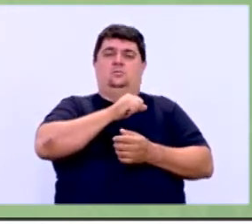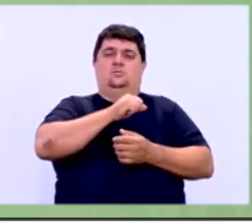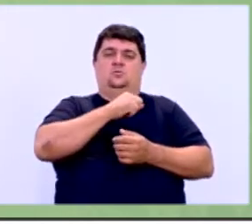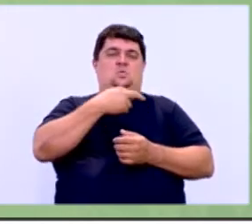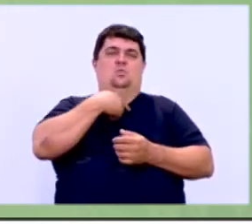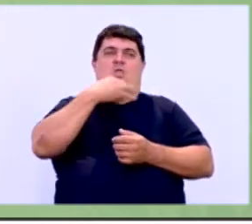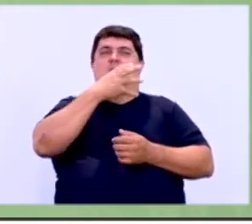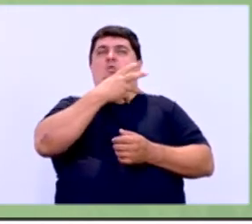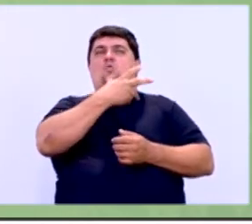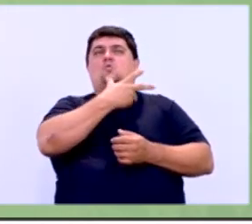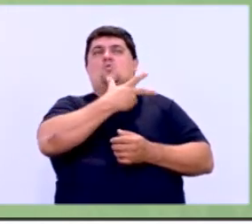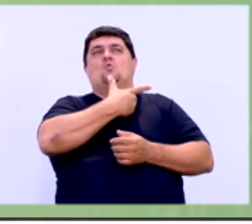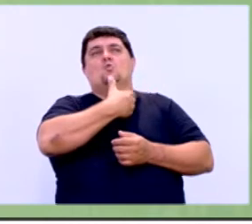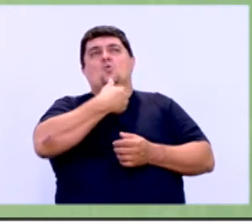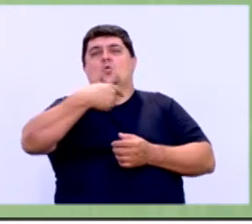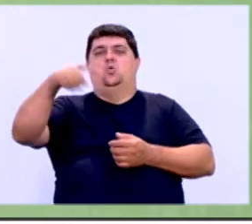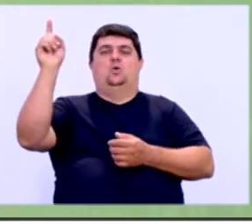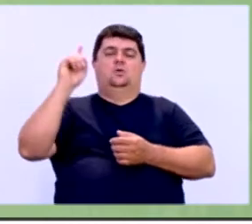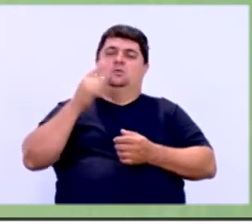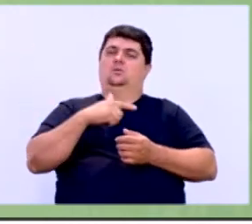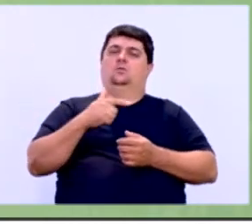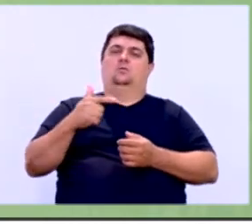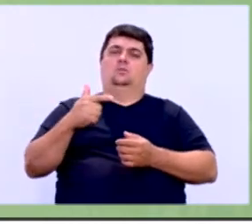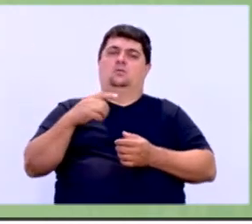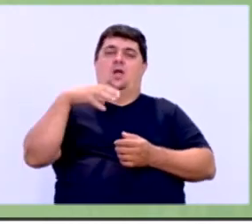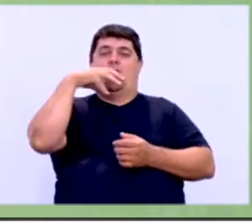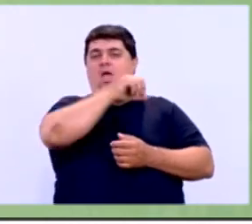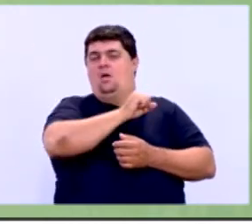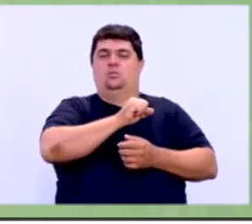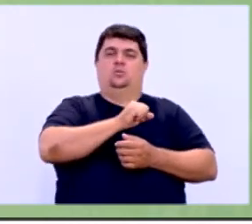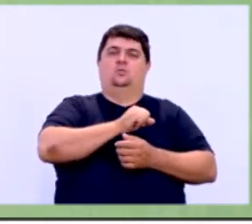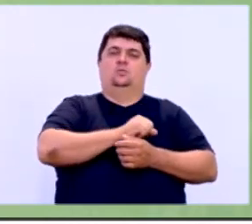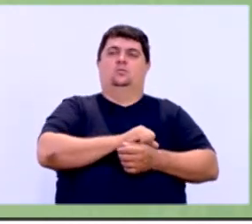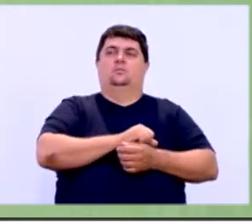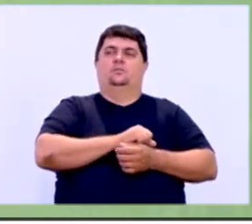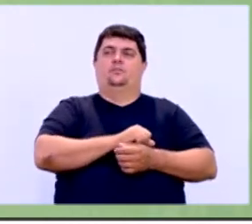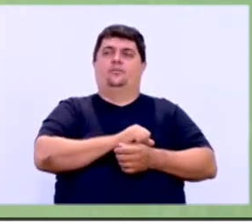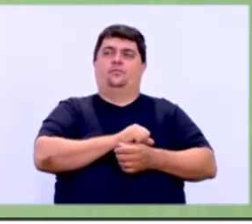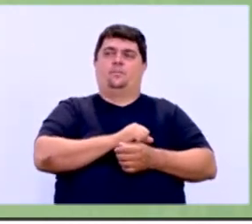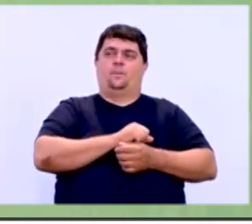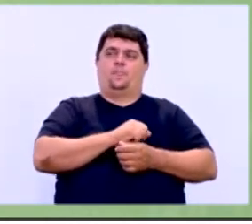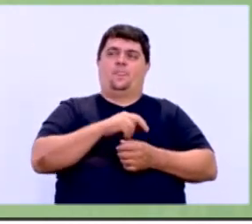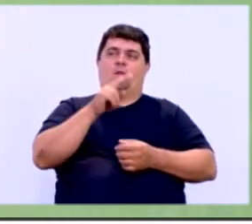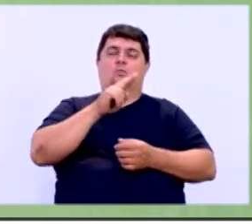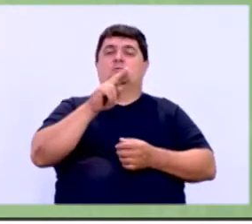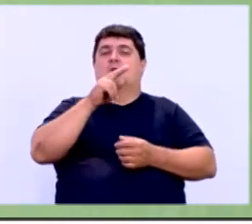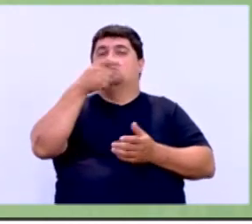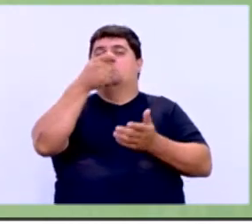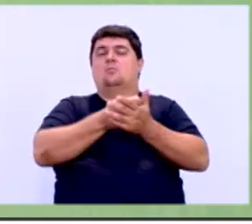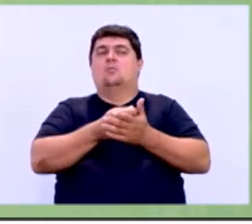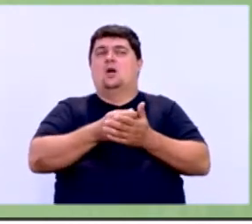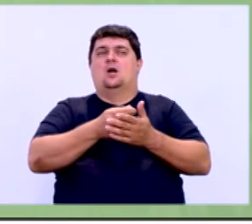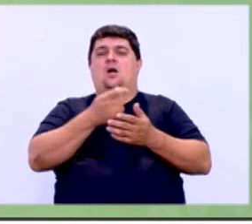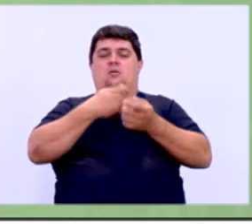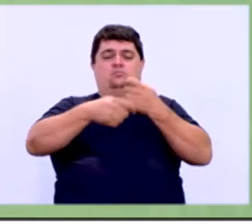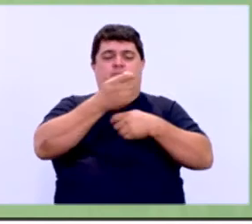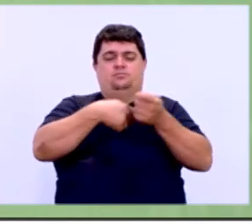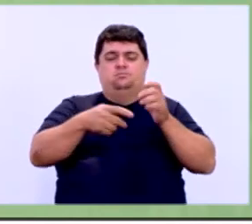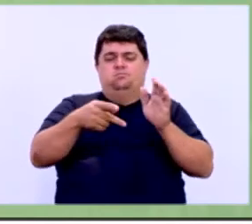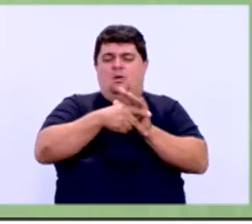de tempo, né, pagar brevemente. Né? Geralmente, esses financiamentos eles são utilizados para pagamento